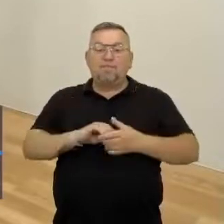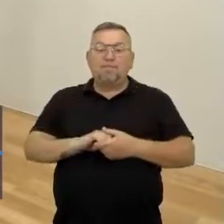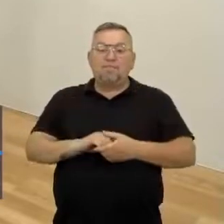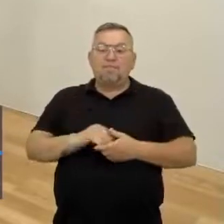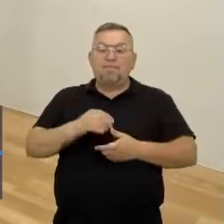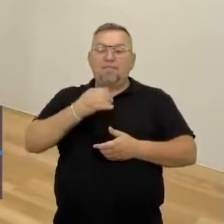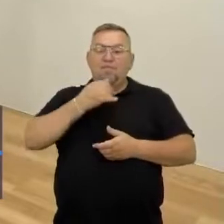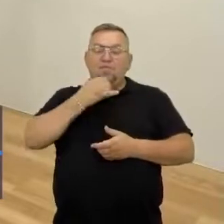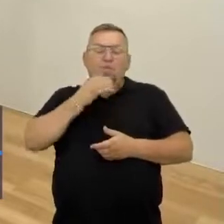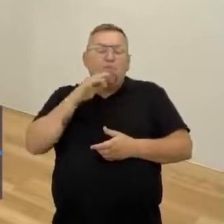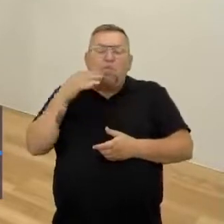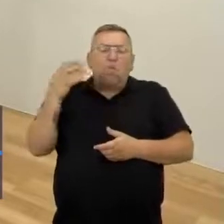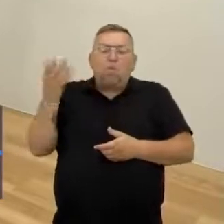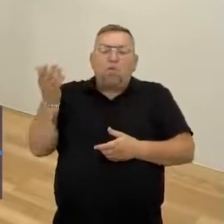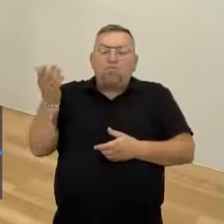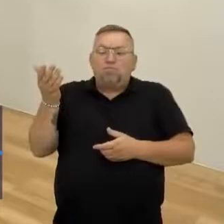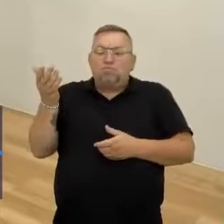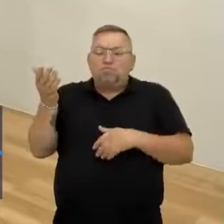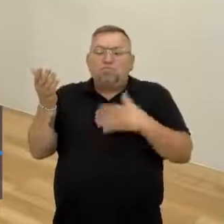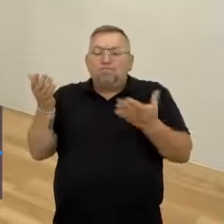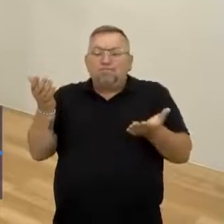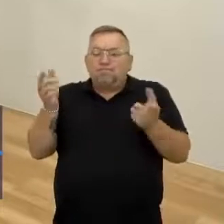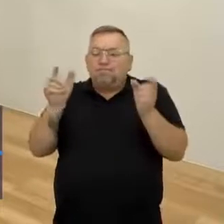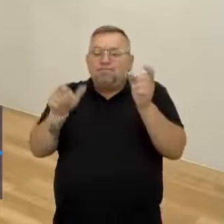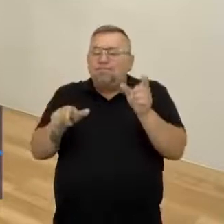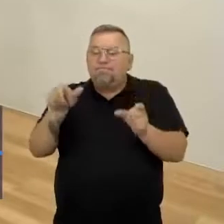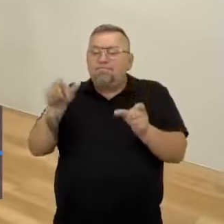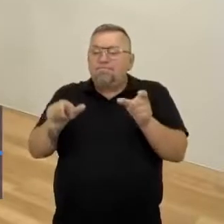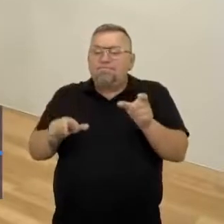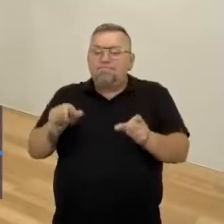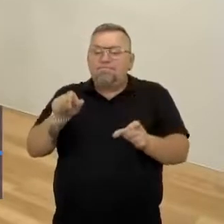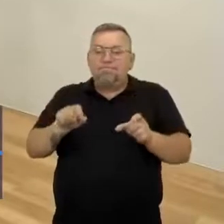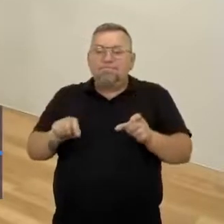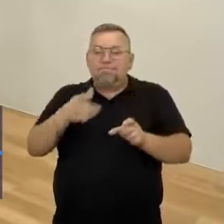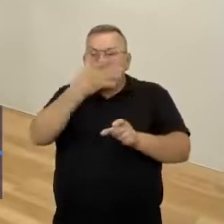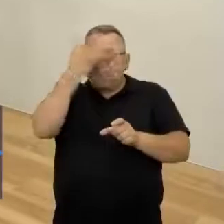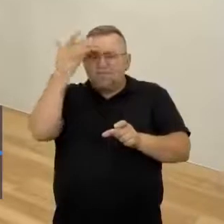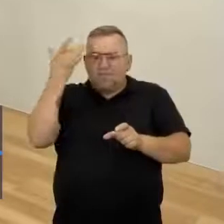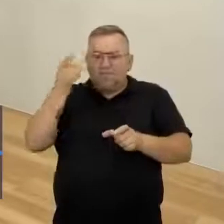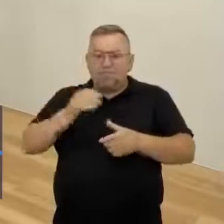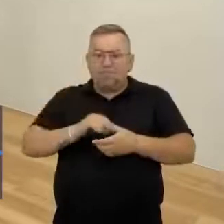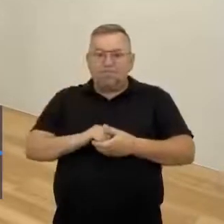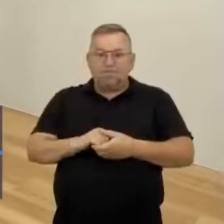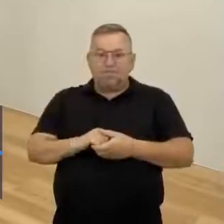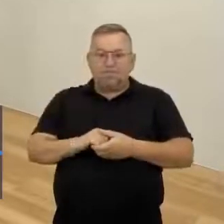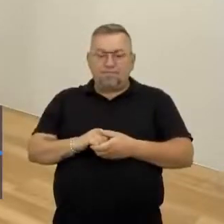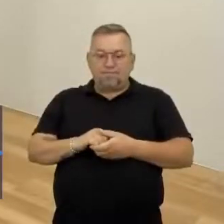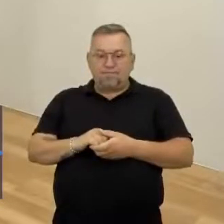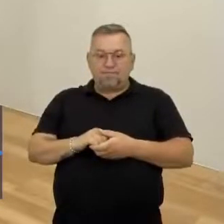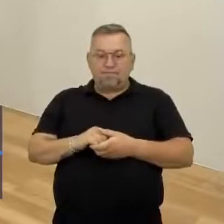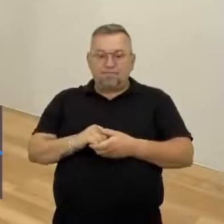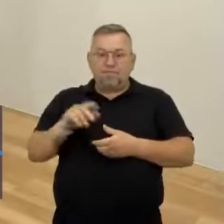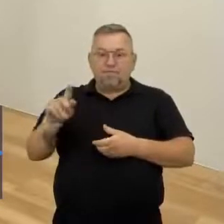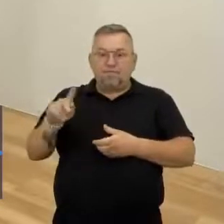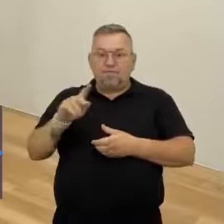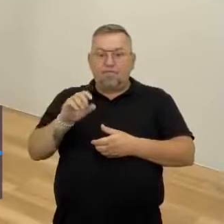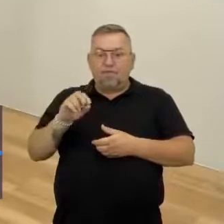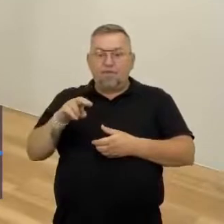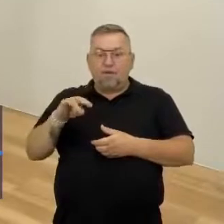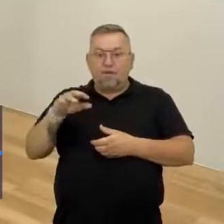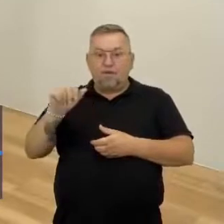exemplo específico. Quem trabalha no circo? Que tipo de artista será aqui, que... Aqui, ó, chegou. Professora Ana Cristina